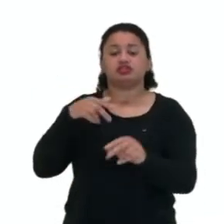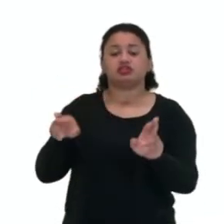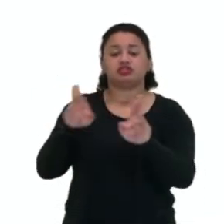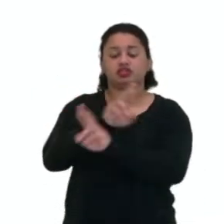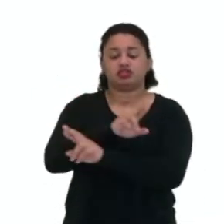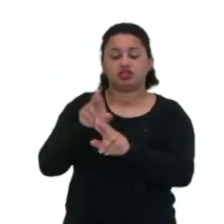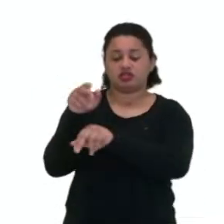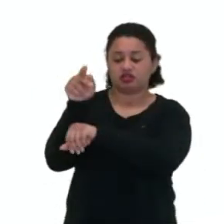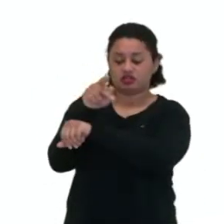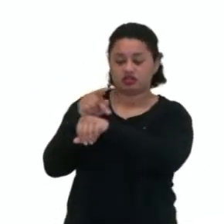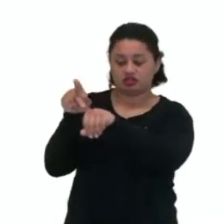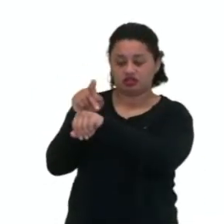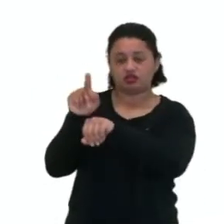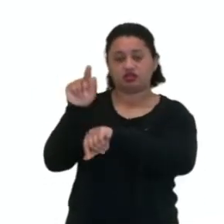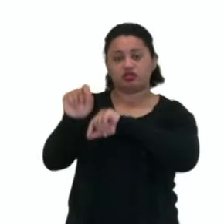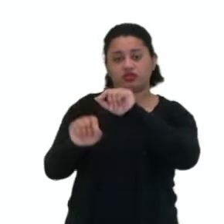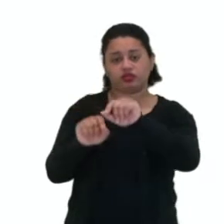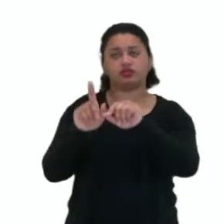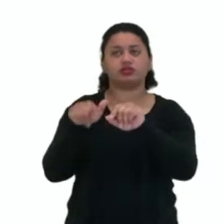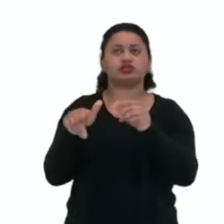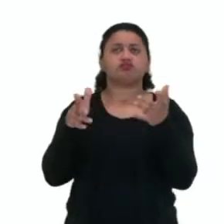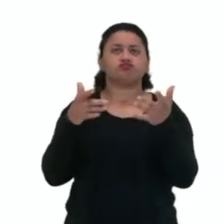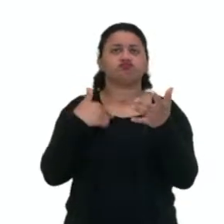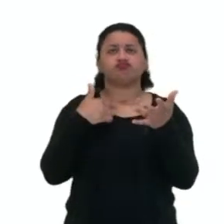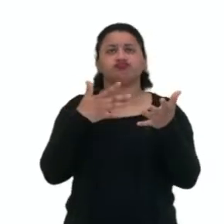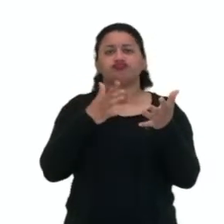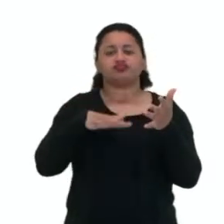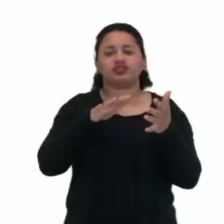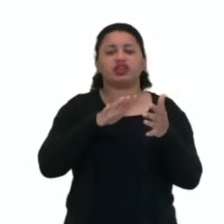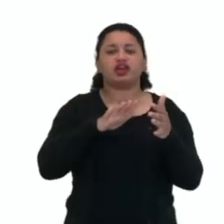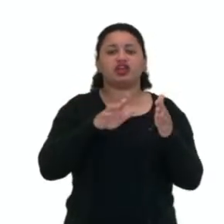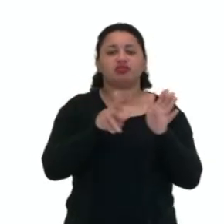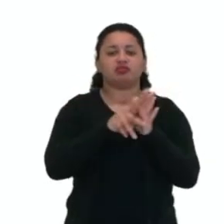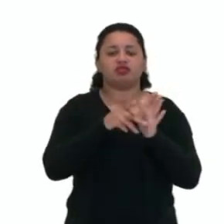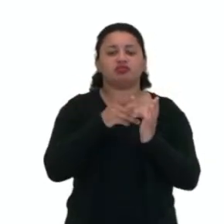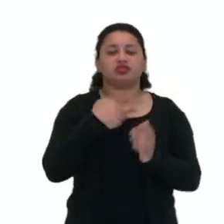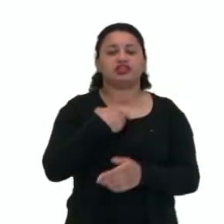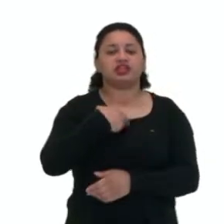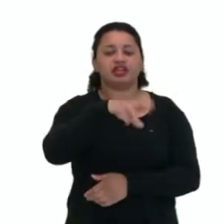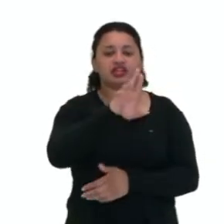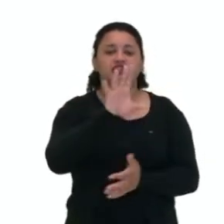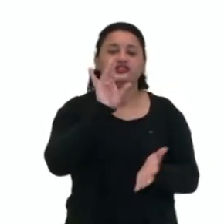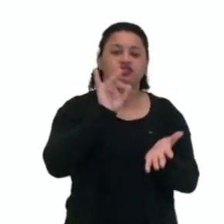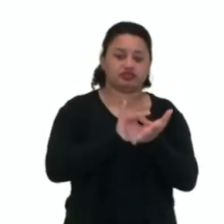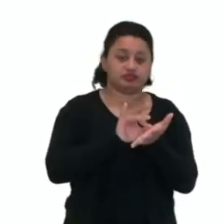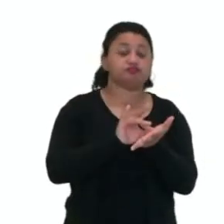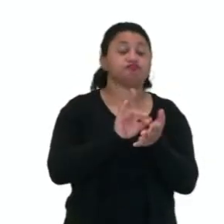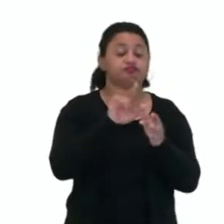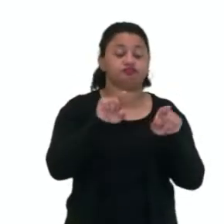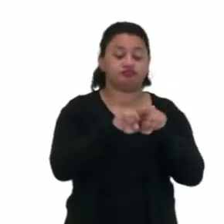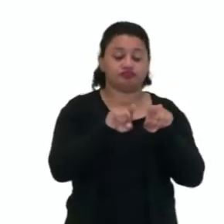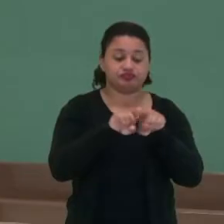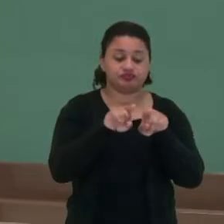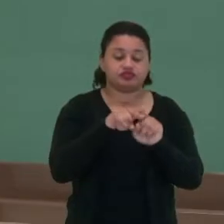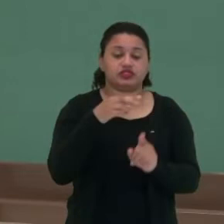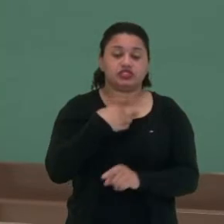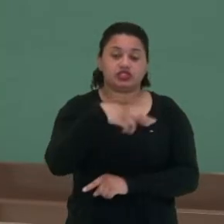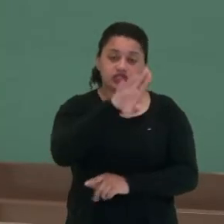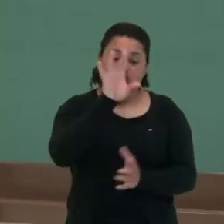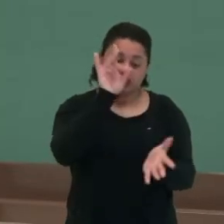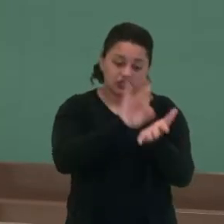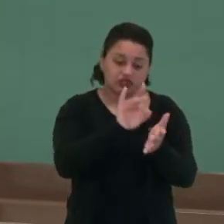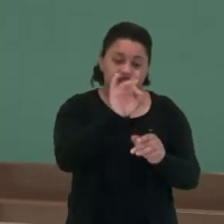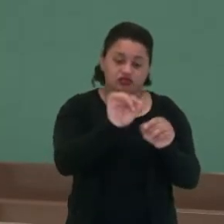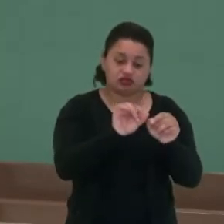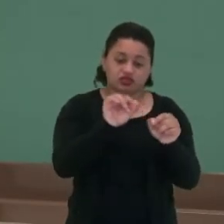ao país um segmento como religião oficial. E ainda essa religião oficial pautando